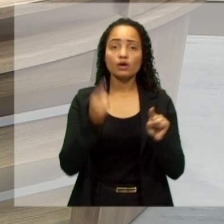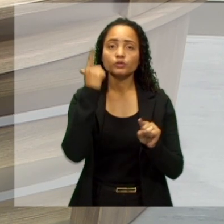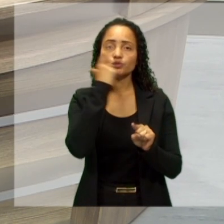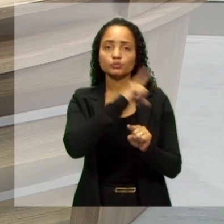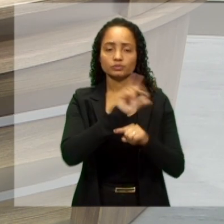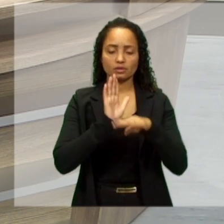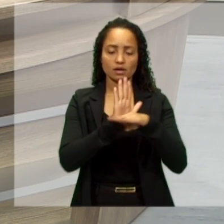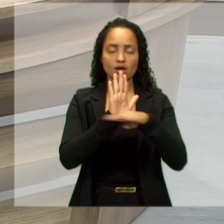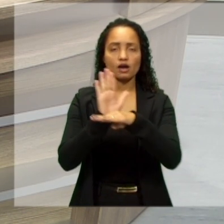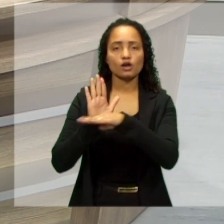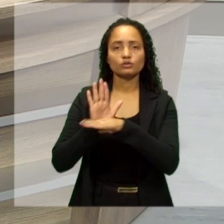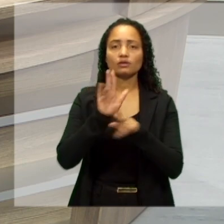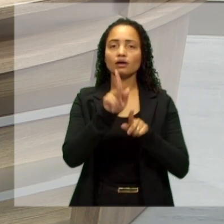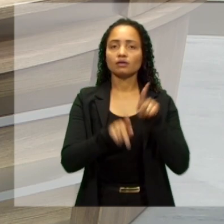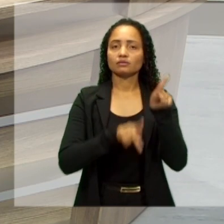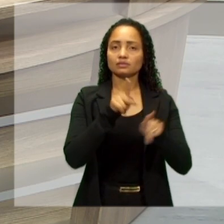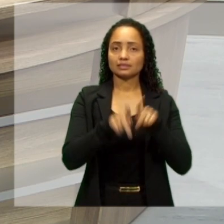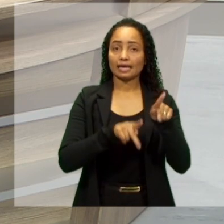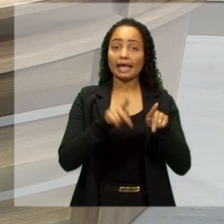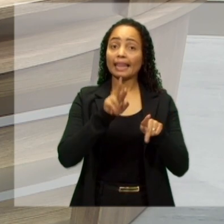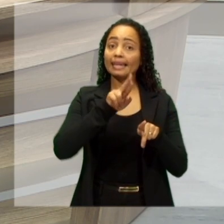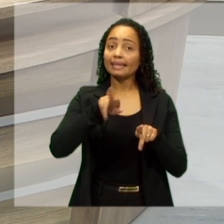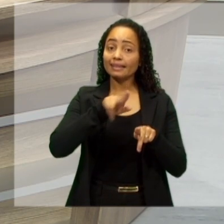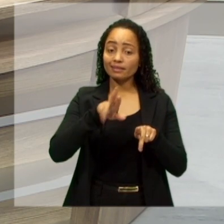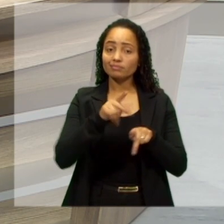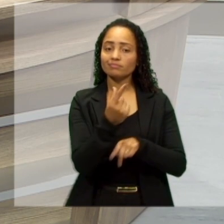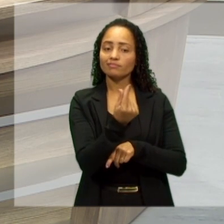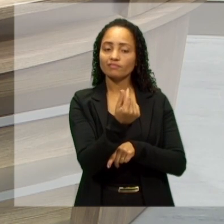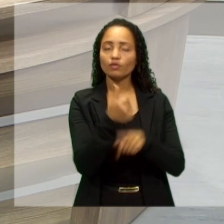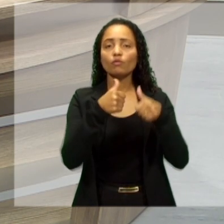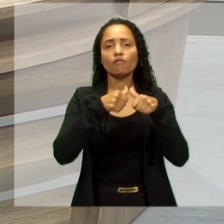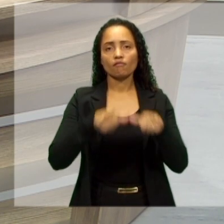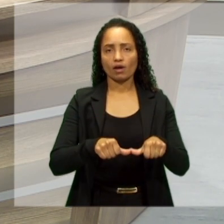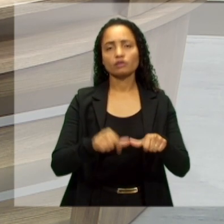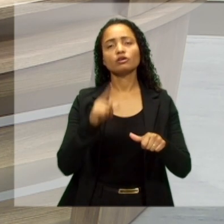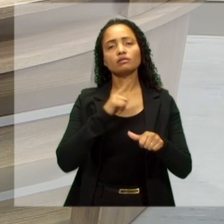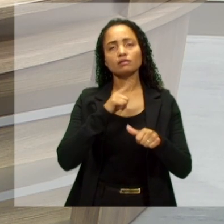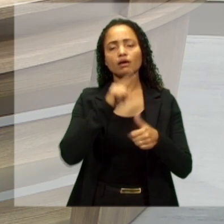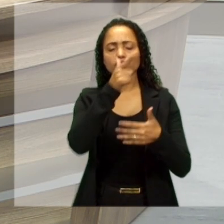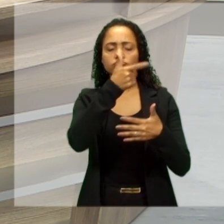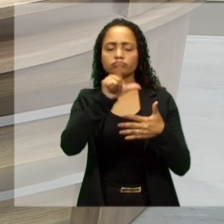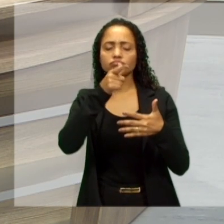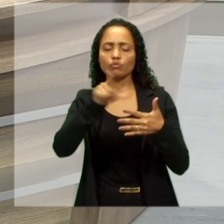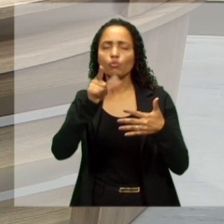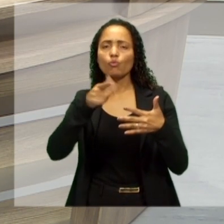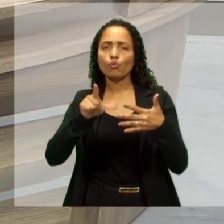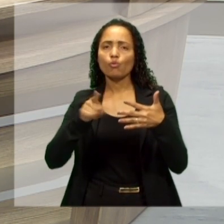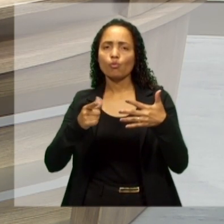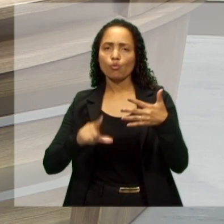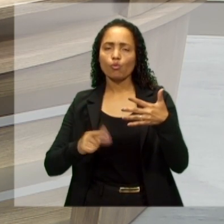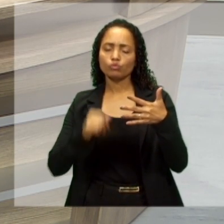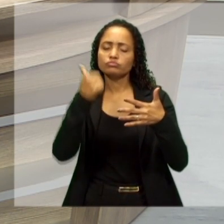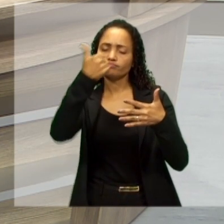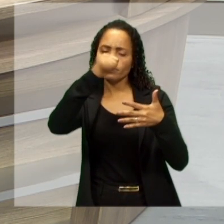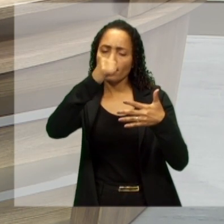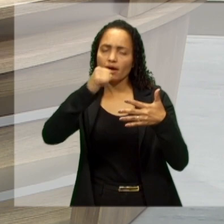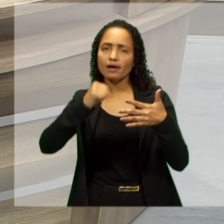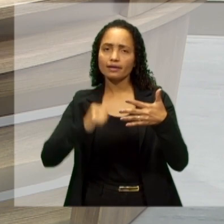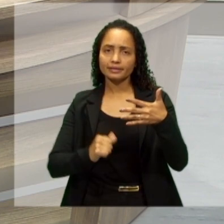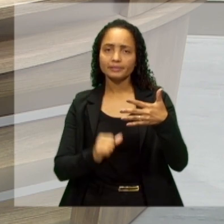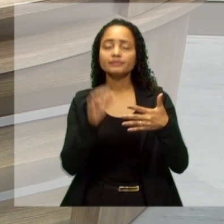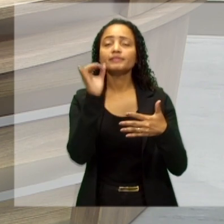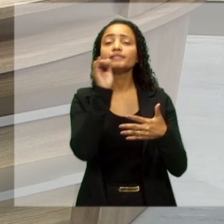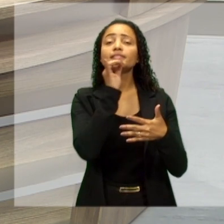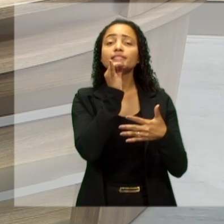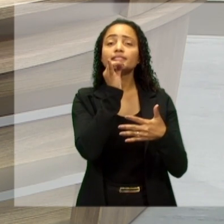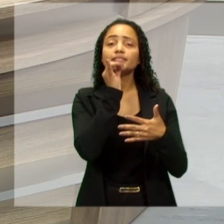população. Mas ele não é um valor fixo, ou seja, outros fatores de vulnerabilidade são analisados. Por exemplo, grupos